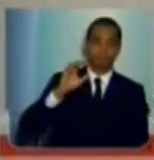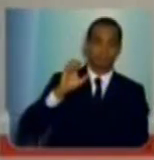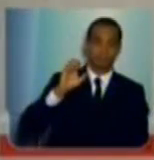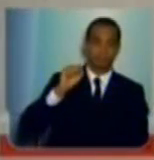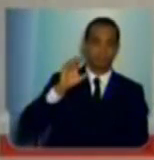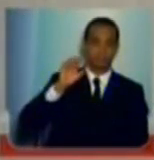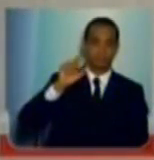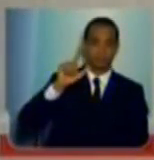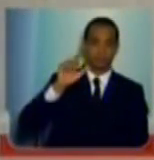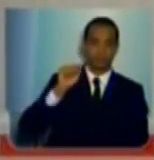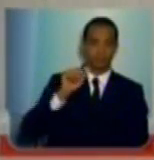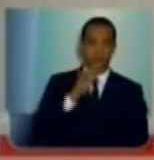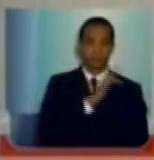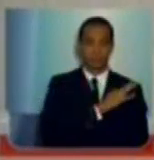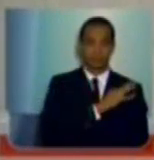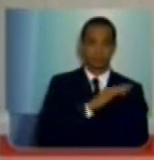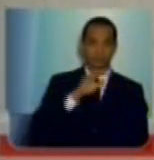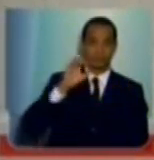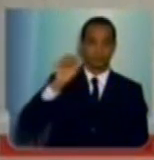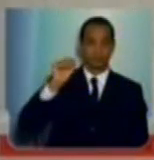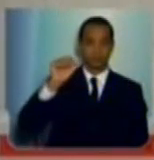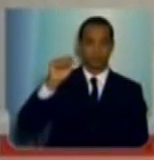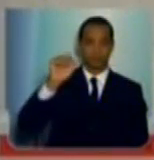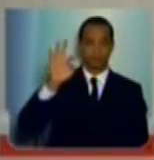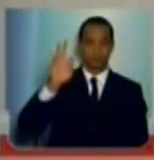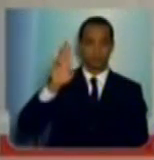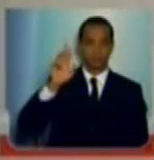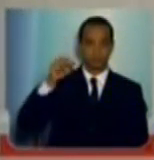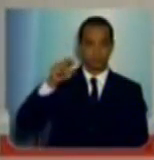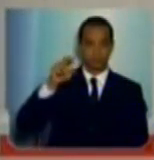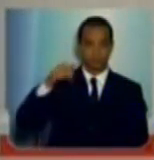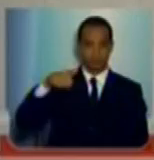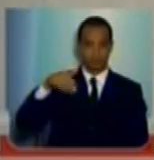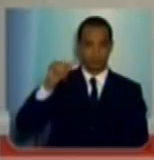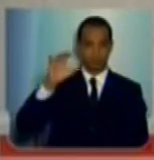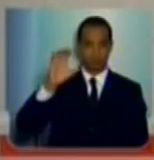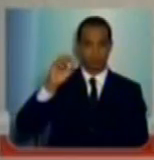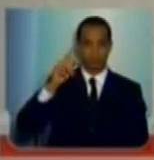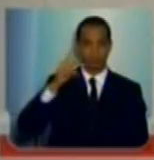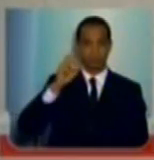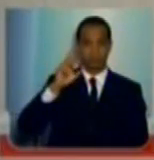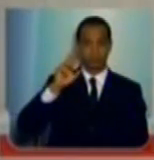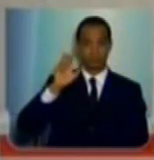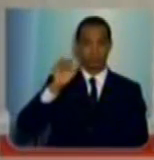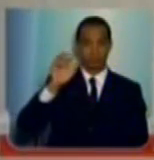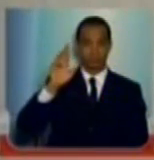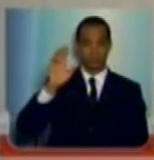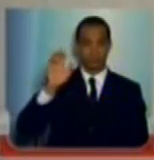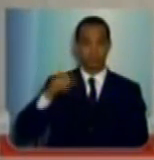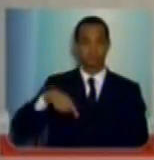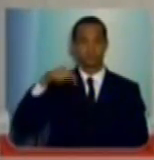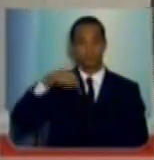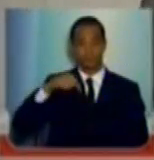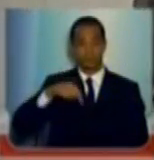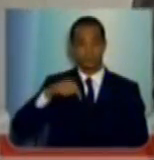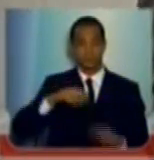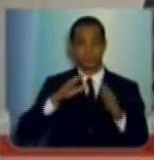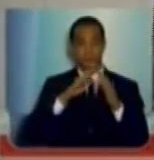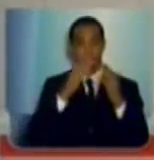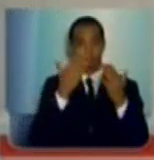Ensino Fundamental saturn cidade tir dentes aqui na zona